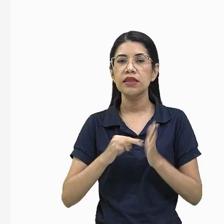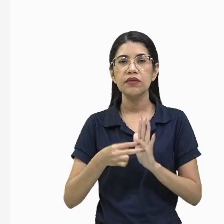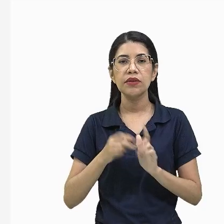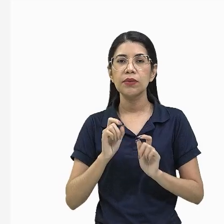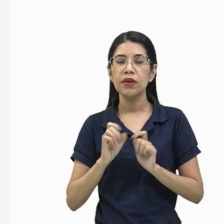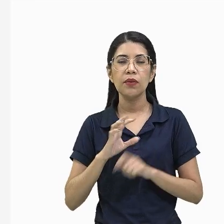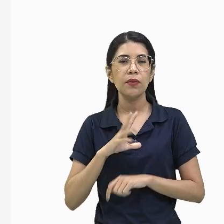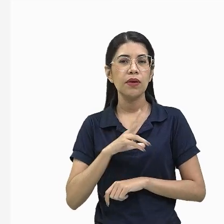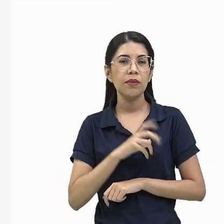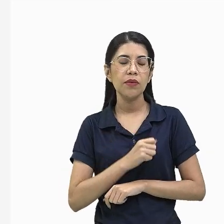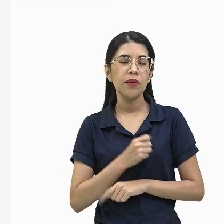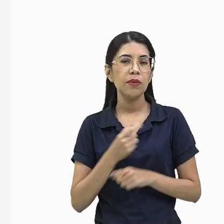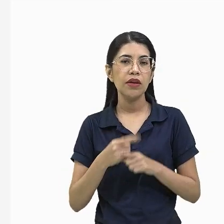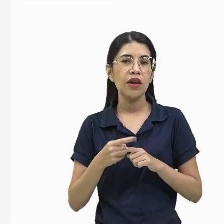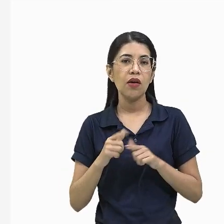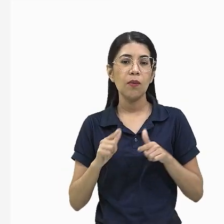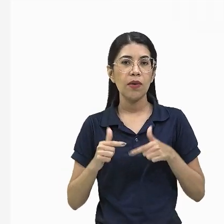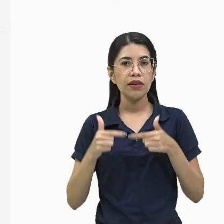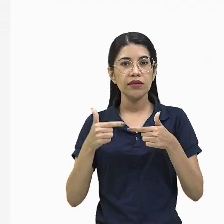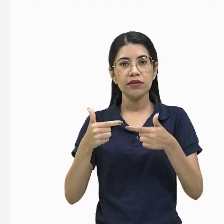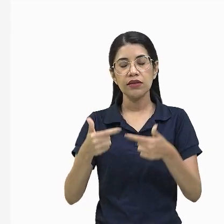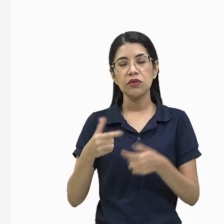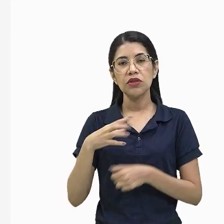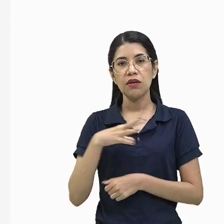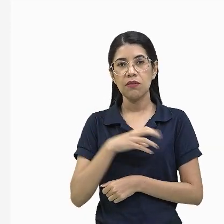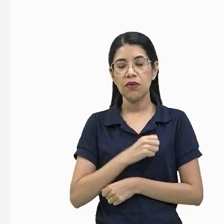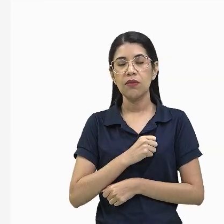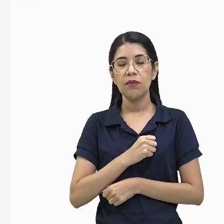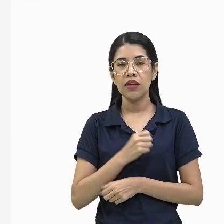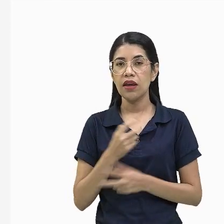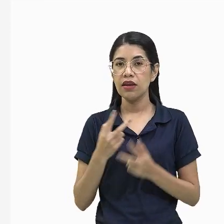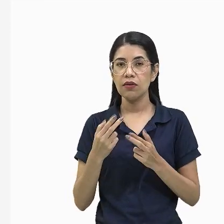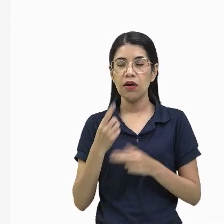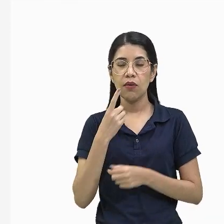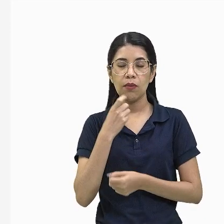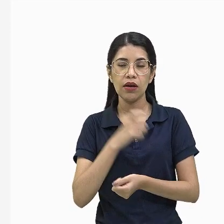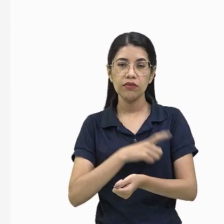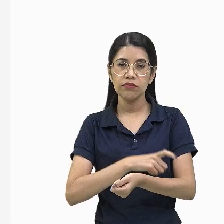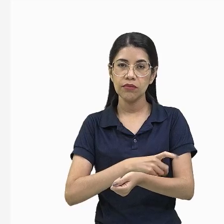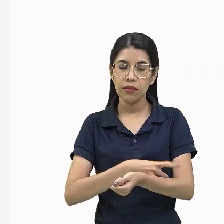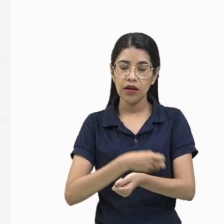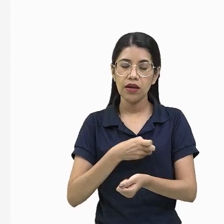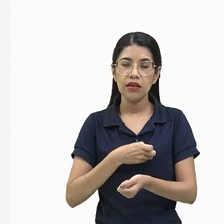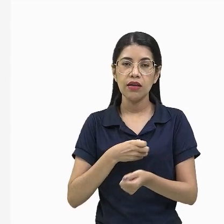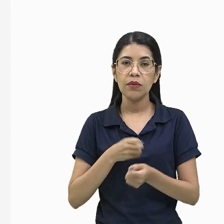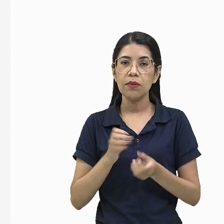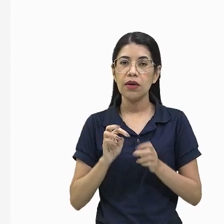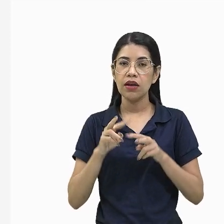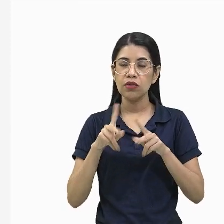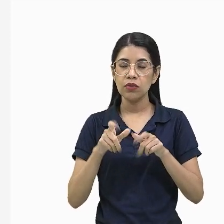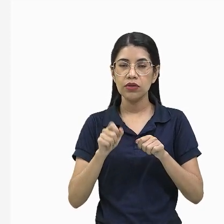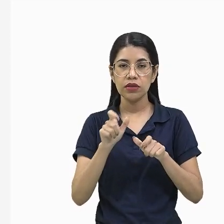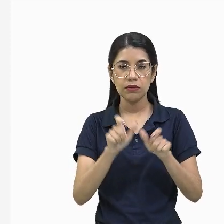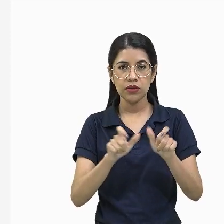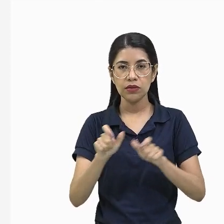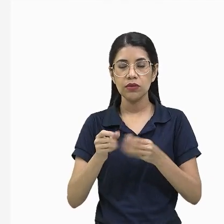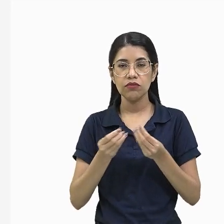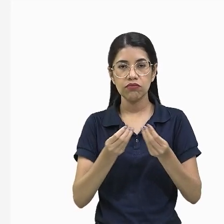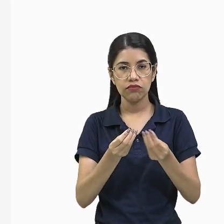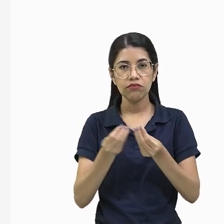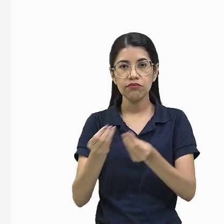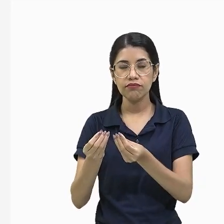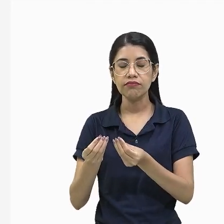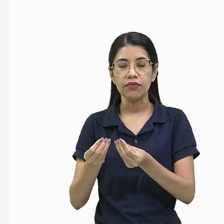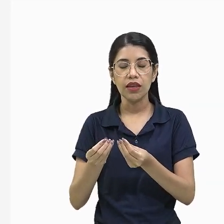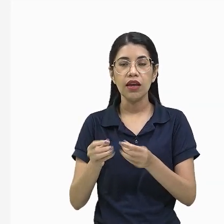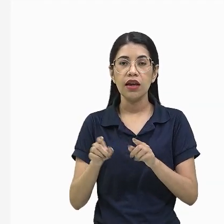Seria exatamente um ato de amor. Então, doar sangue é um ato de amor para a humanidade, para outras pessoas.